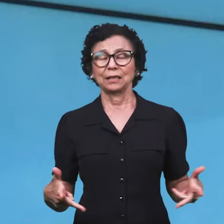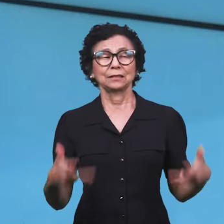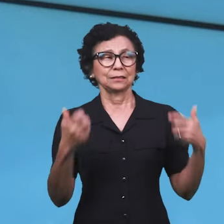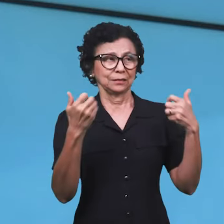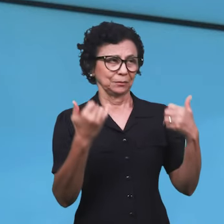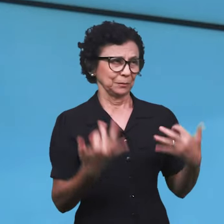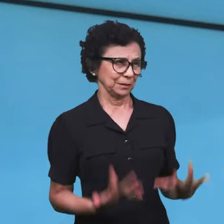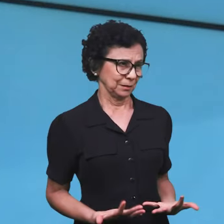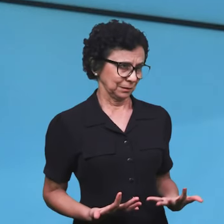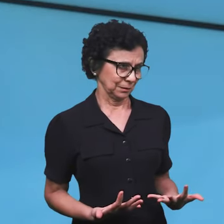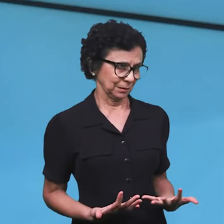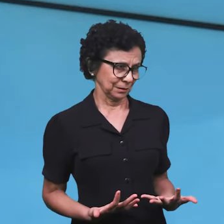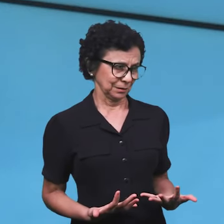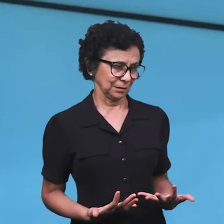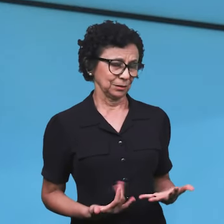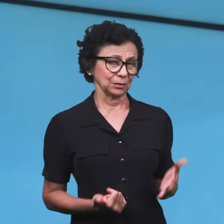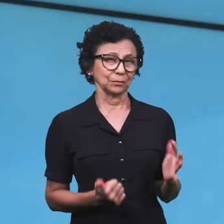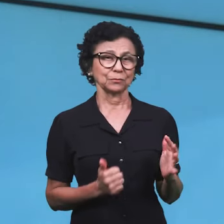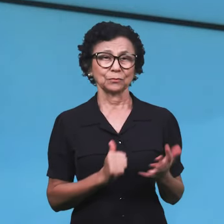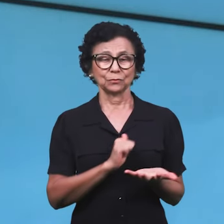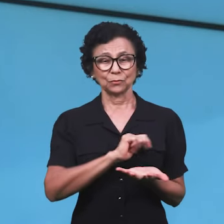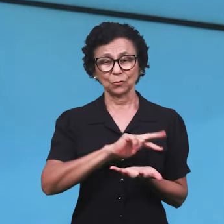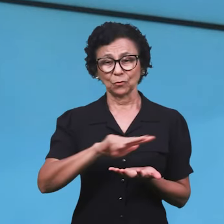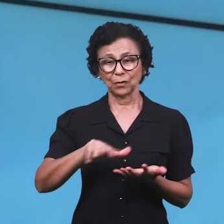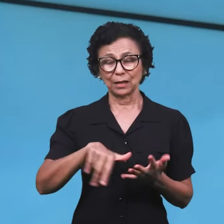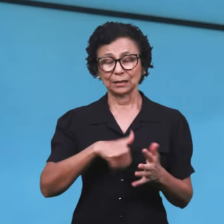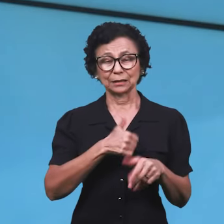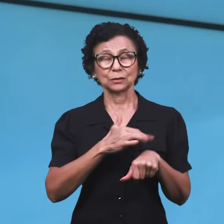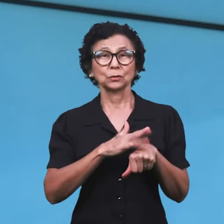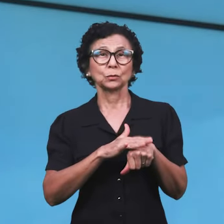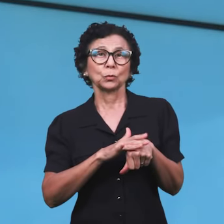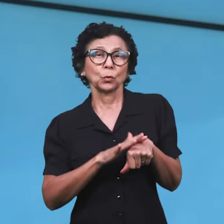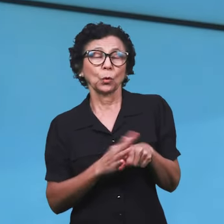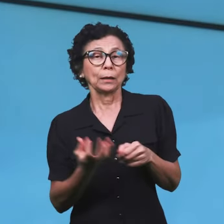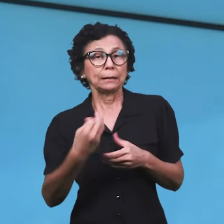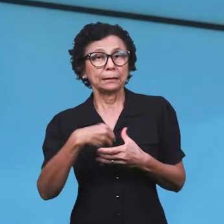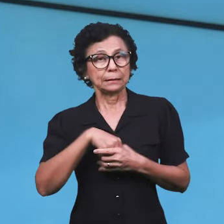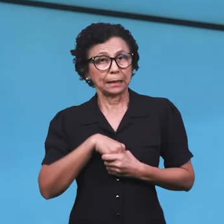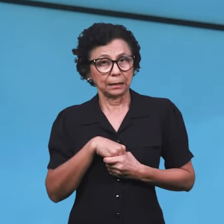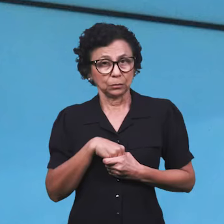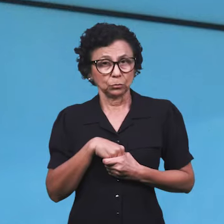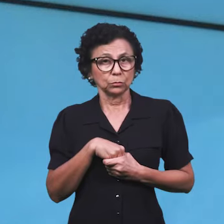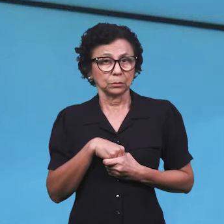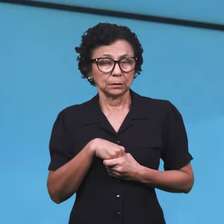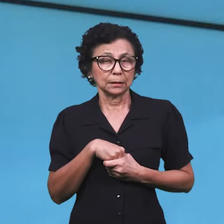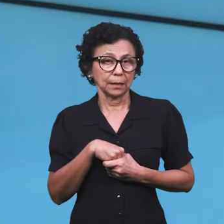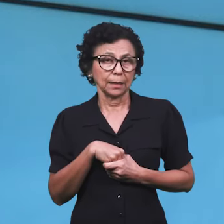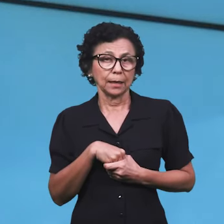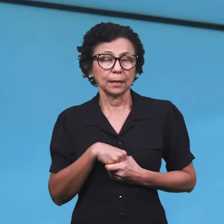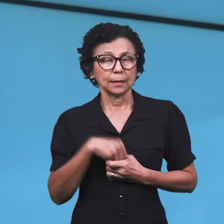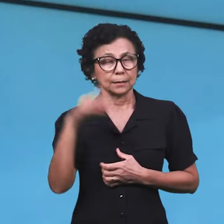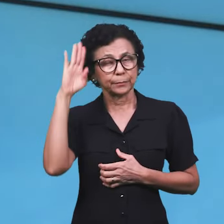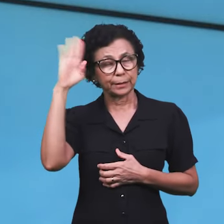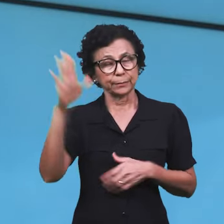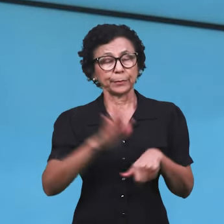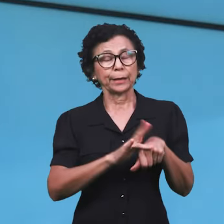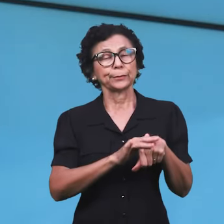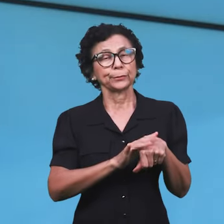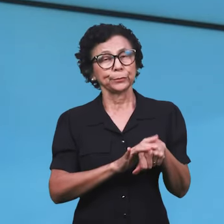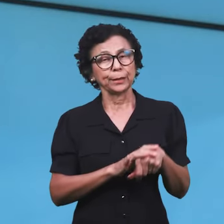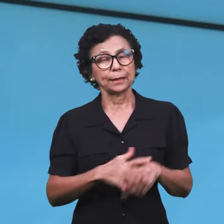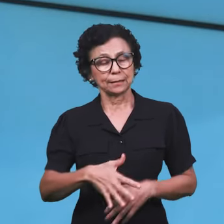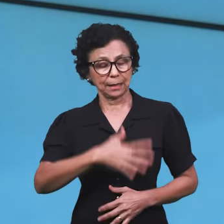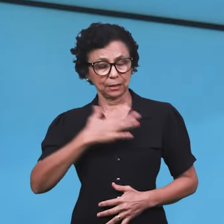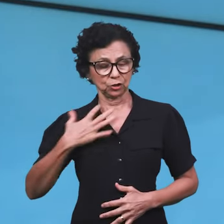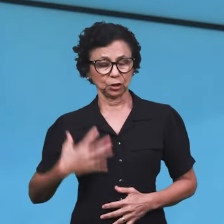então essas doenças elas estão na gama das doenças respiratórias da infância. As principais disparadas é o que a gente já falou, das gripes